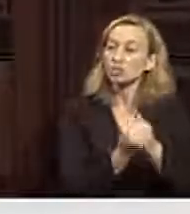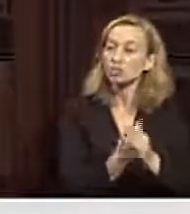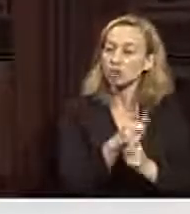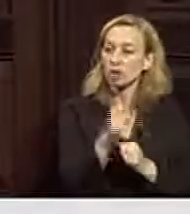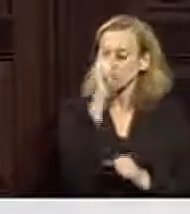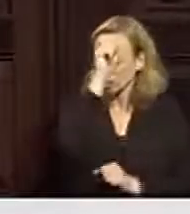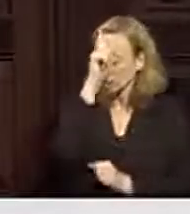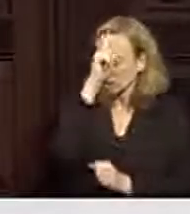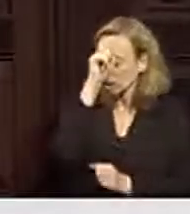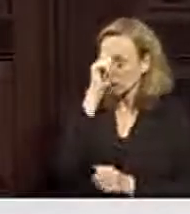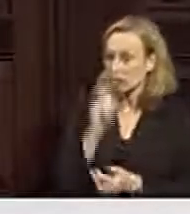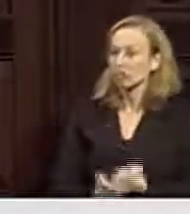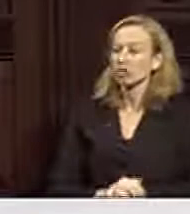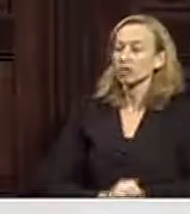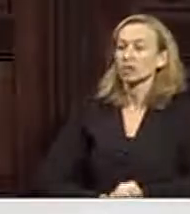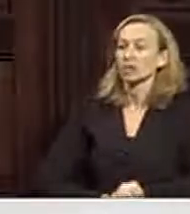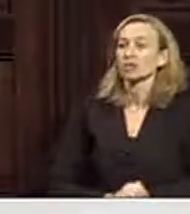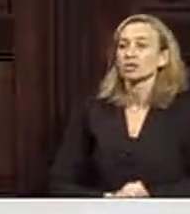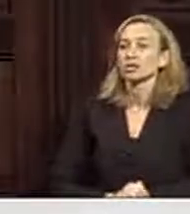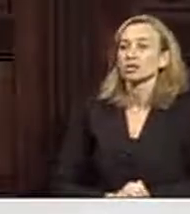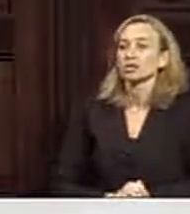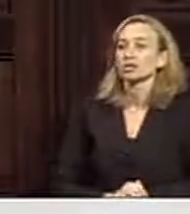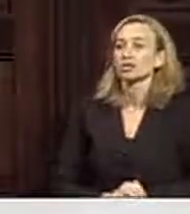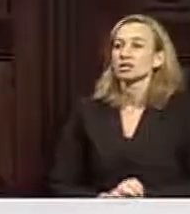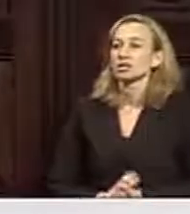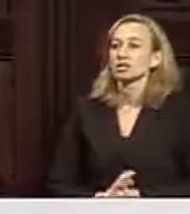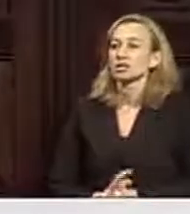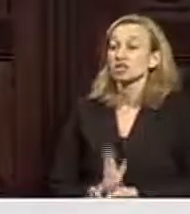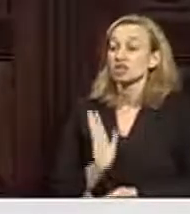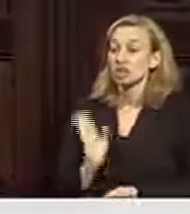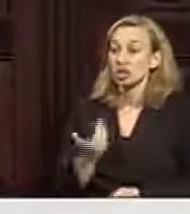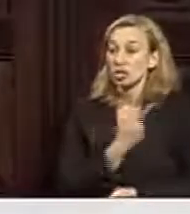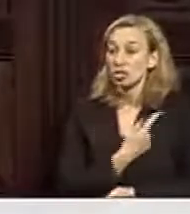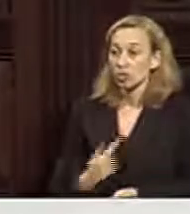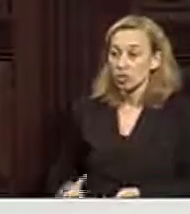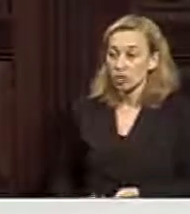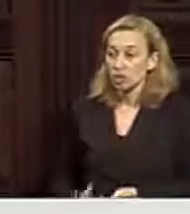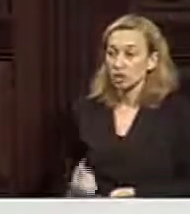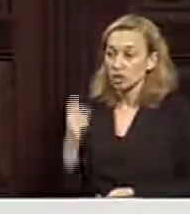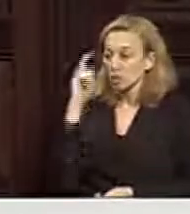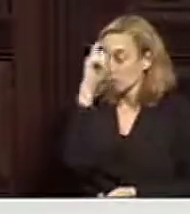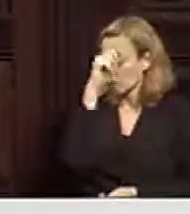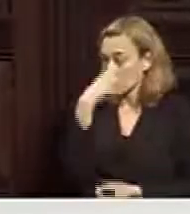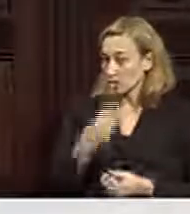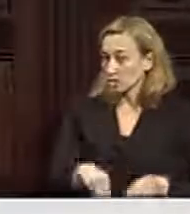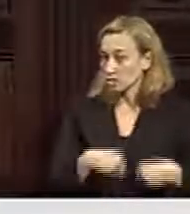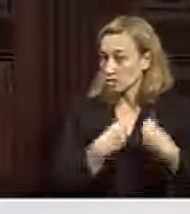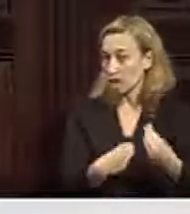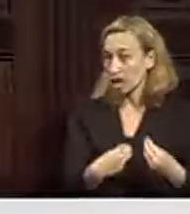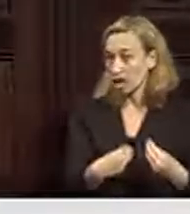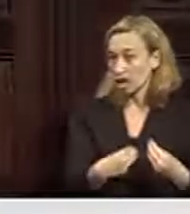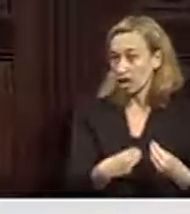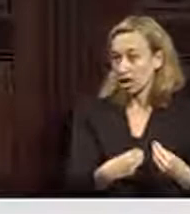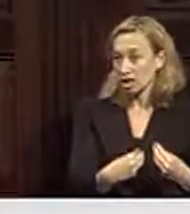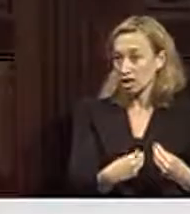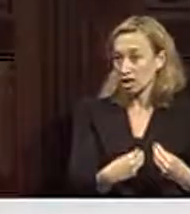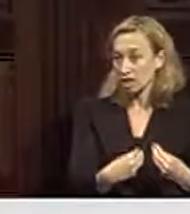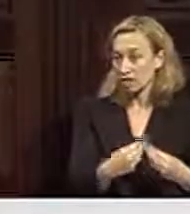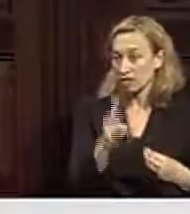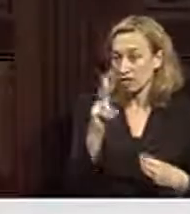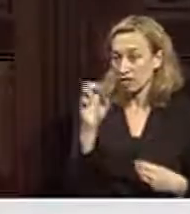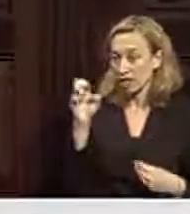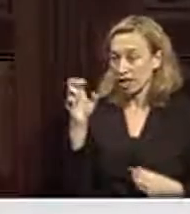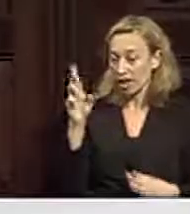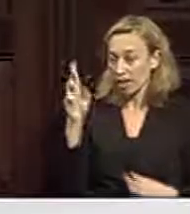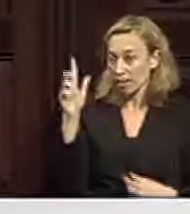o repasse do SUS, através da Secretaria Municipal de Saúde, é um repasse que vem